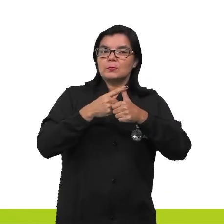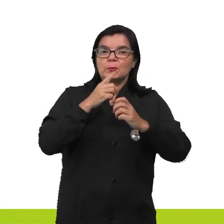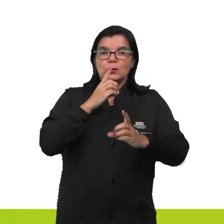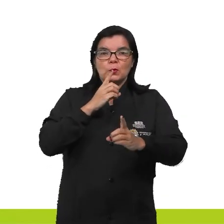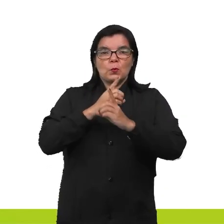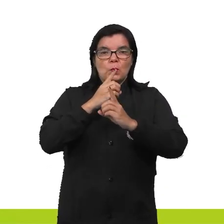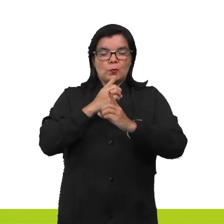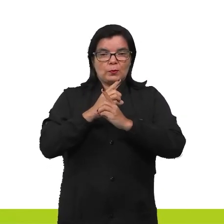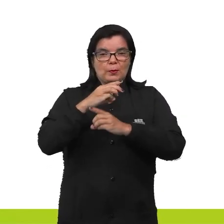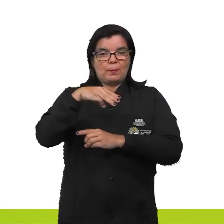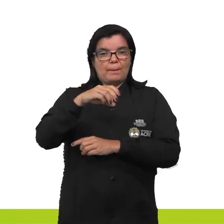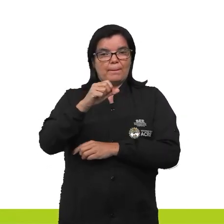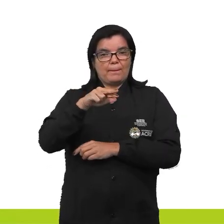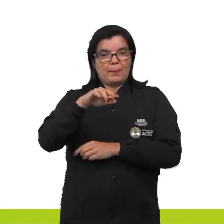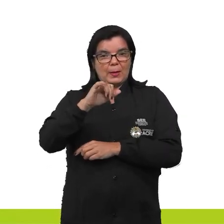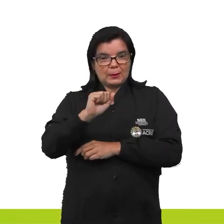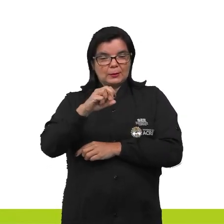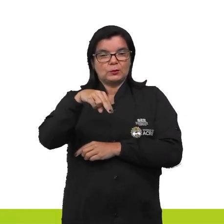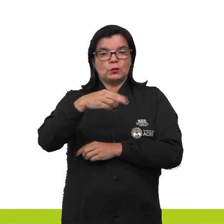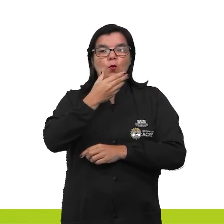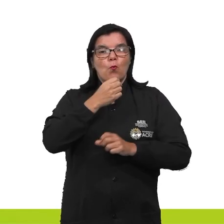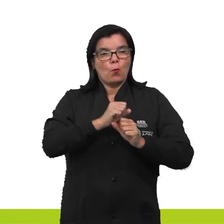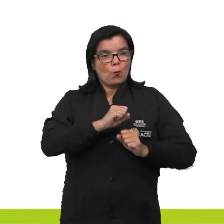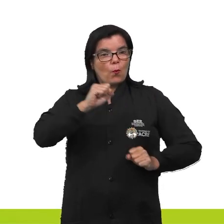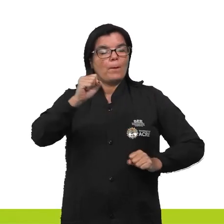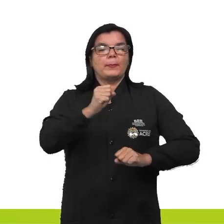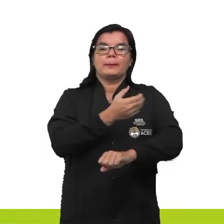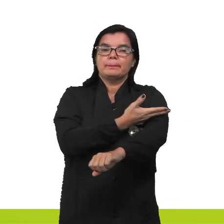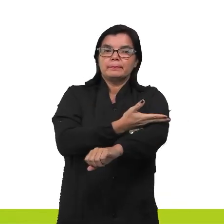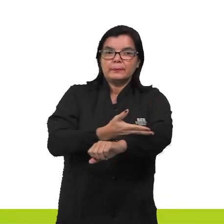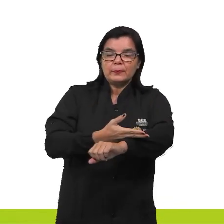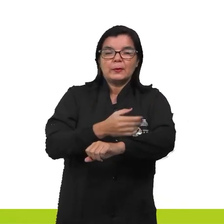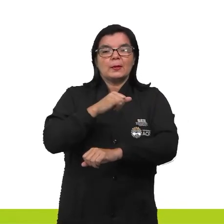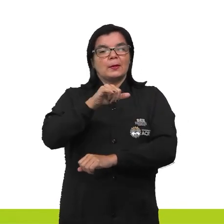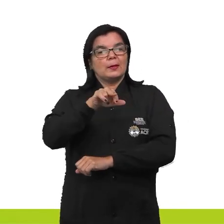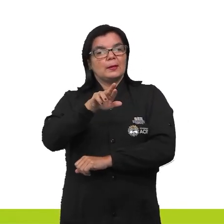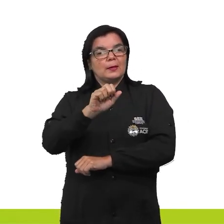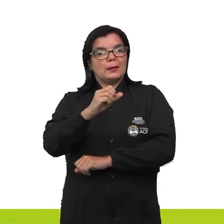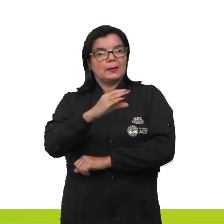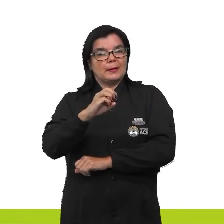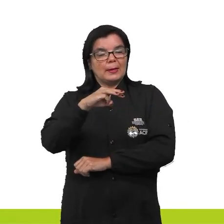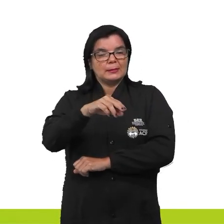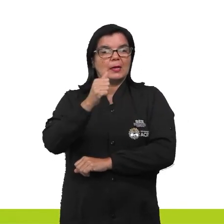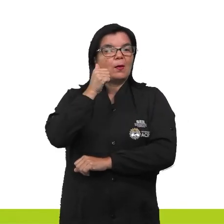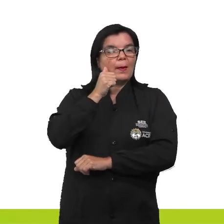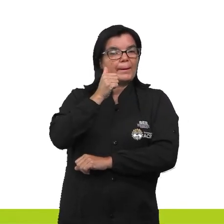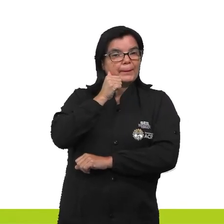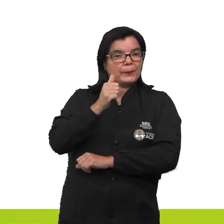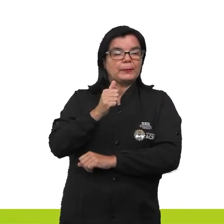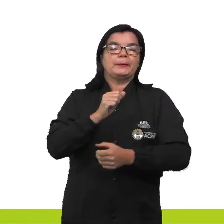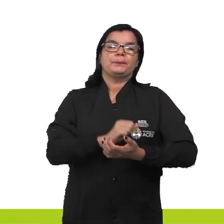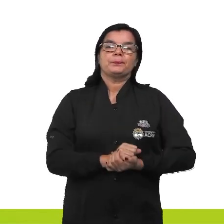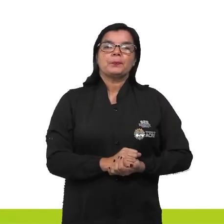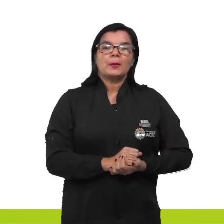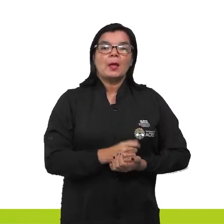dá-se o primeiro encontro entre Martim, o guerreiro branco, e Iracema, a virgem dos lábios de mel.